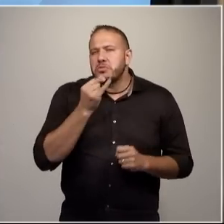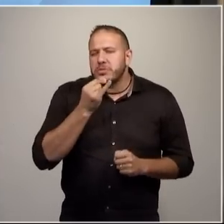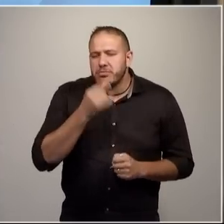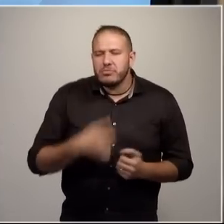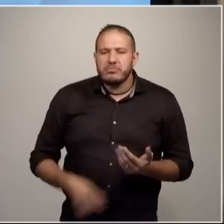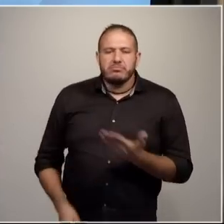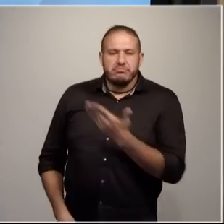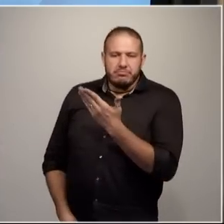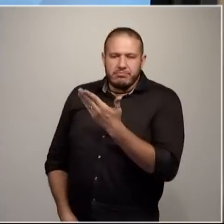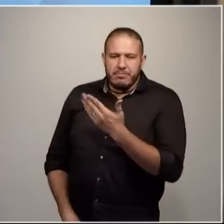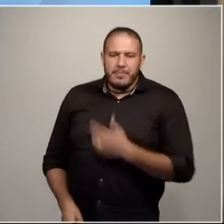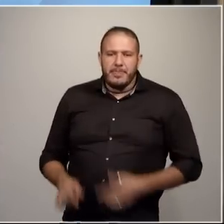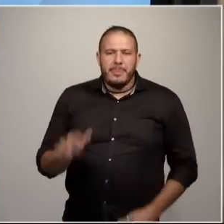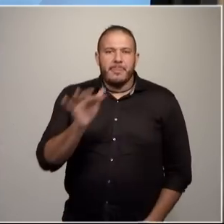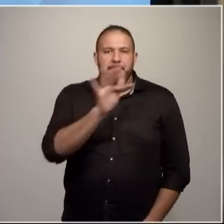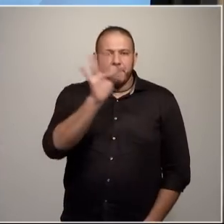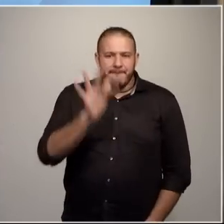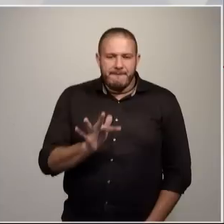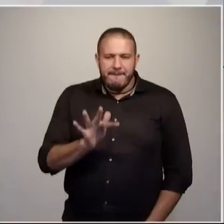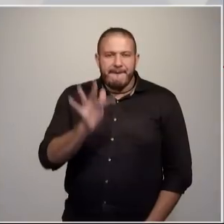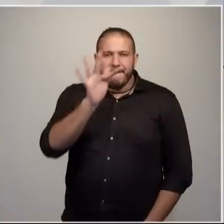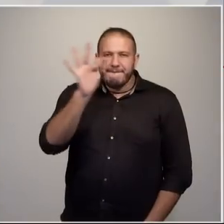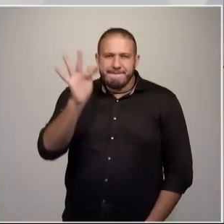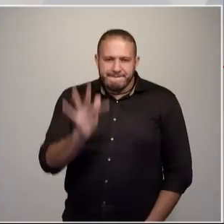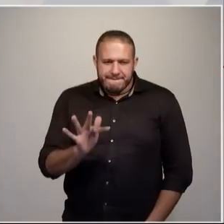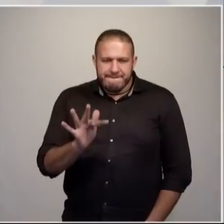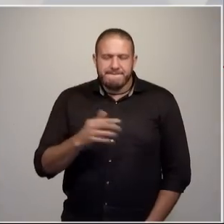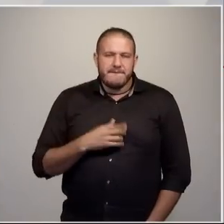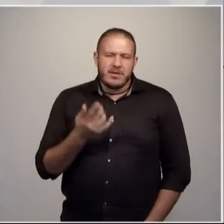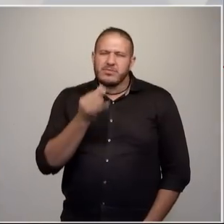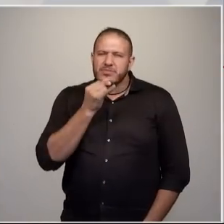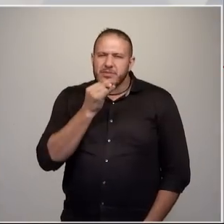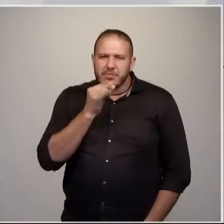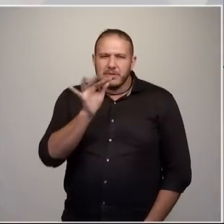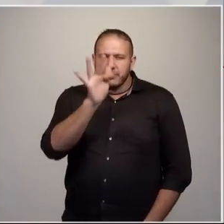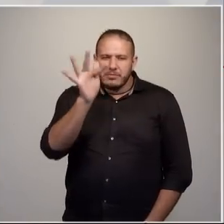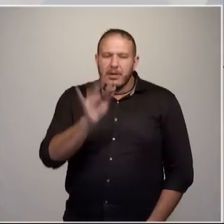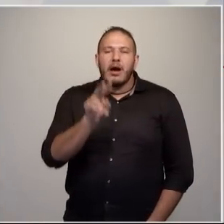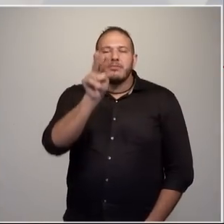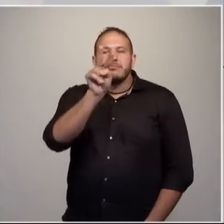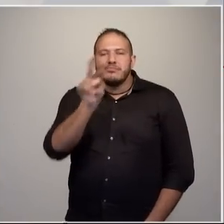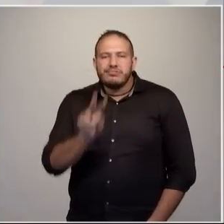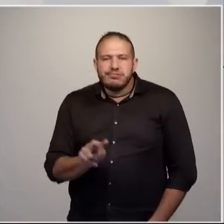integral daquela função que é 2x mais y,